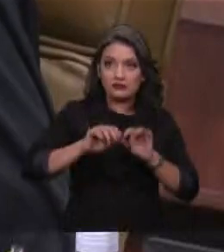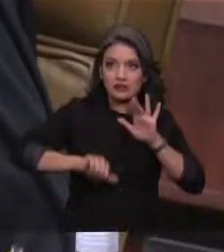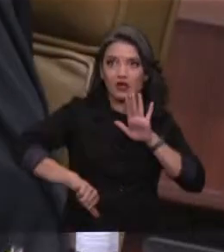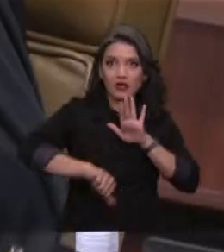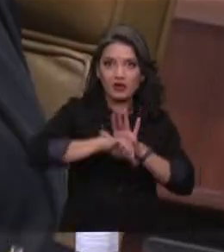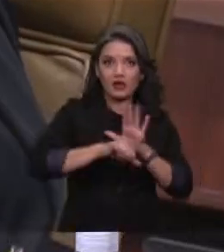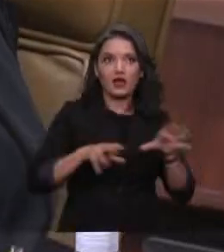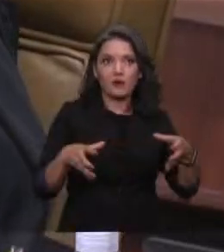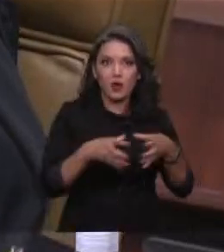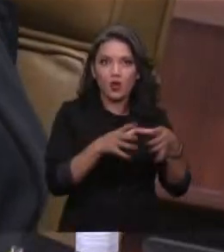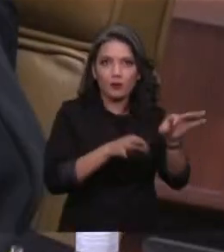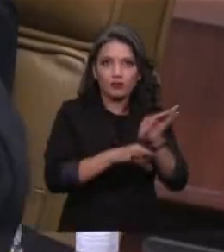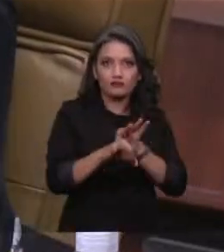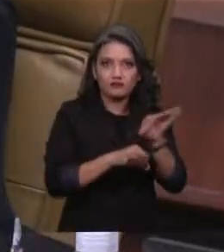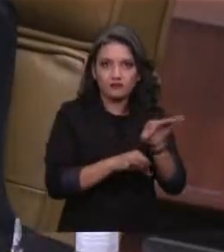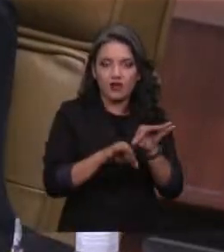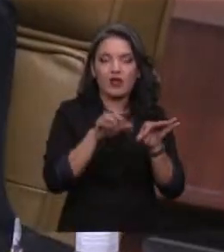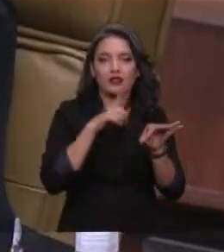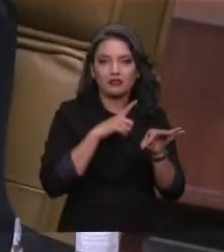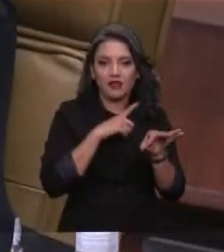criminosa,